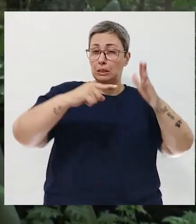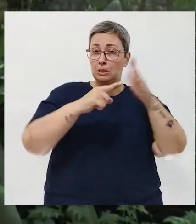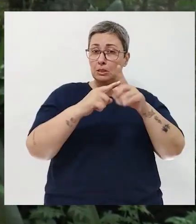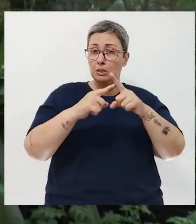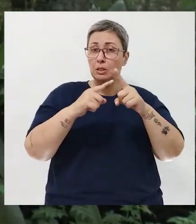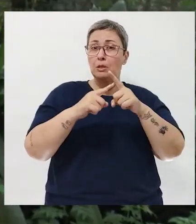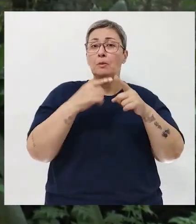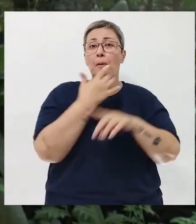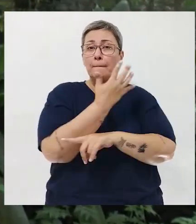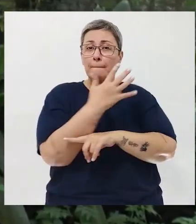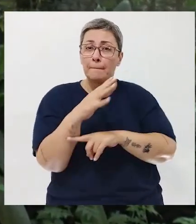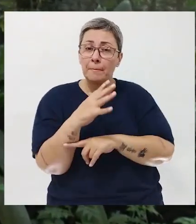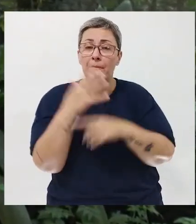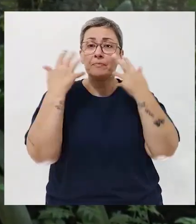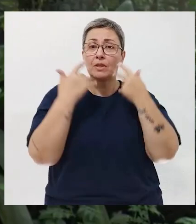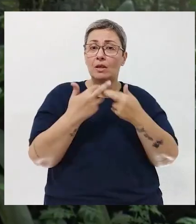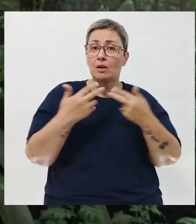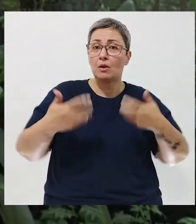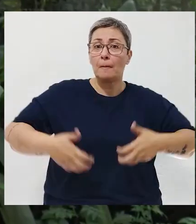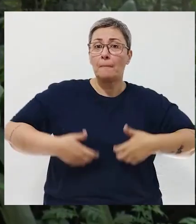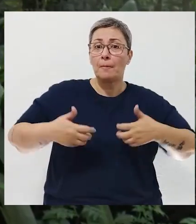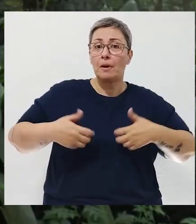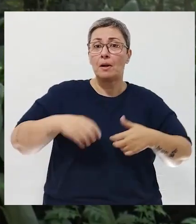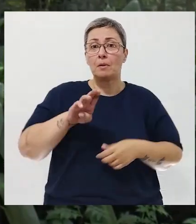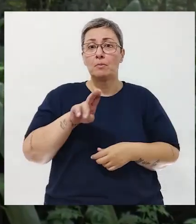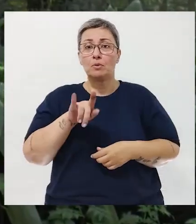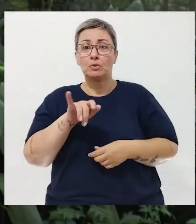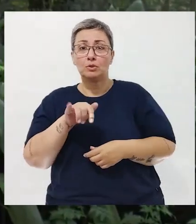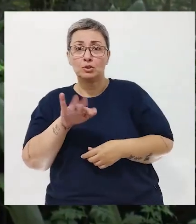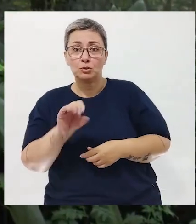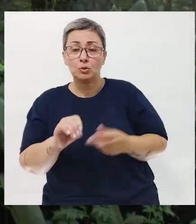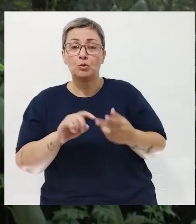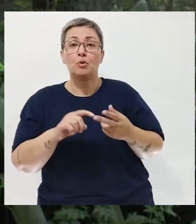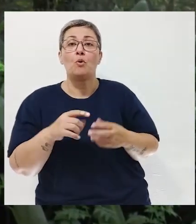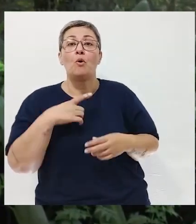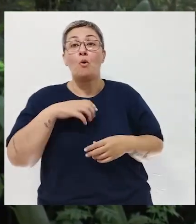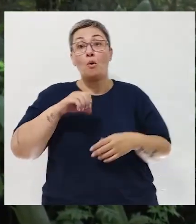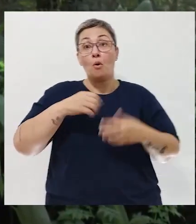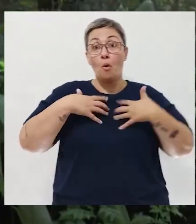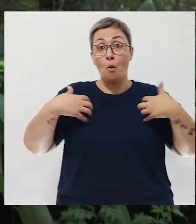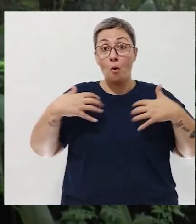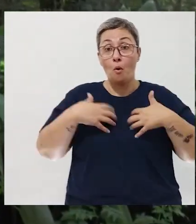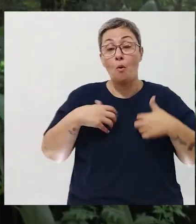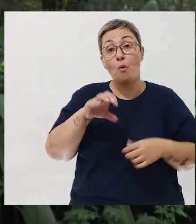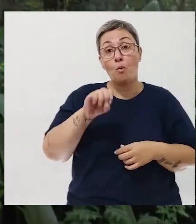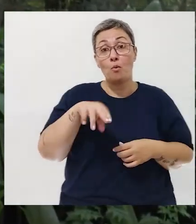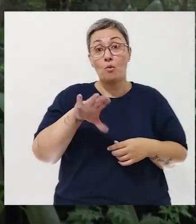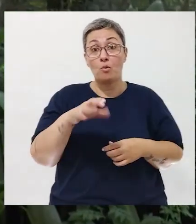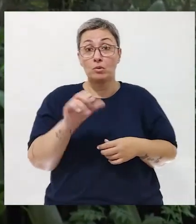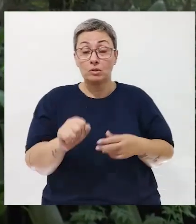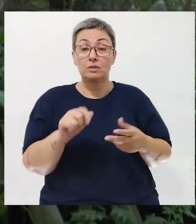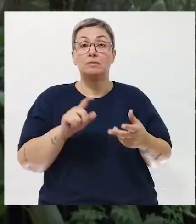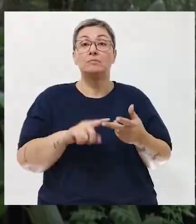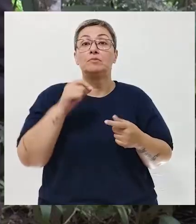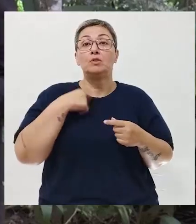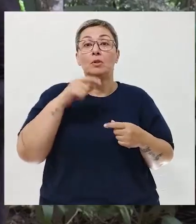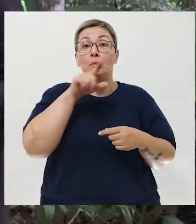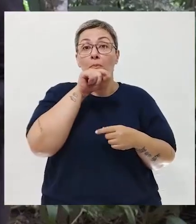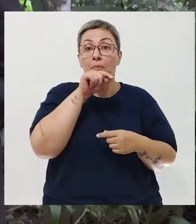animais, alguns bem simbólicos na região, como os macacos bugio e sauás, a onça parda, o beija-flor rubi, entre